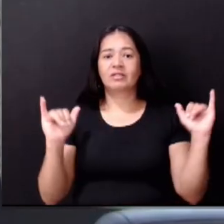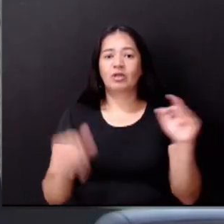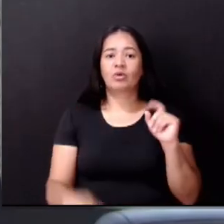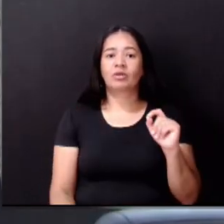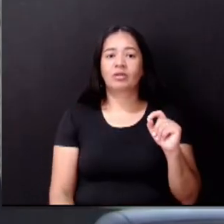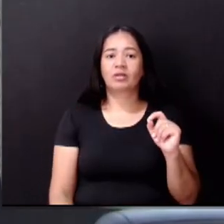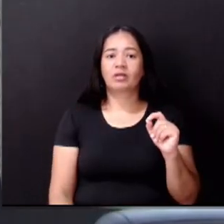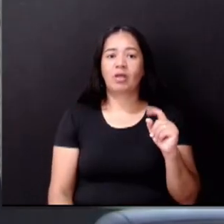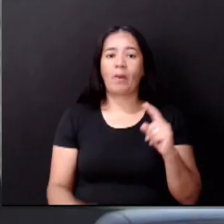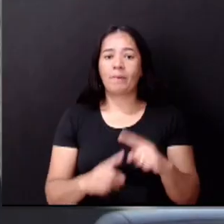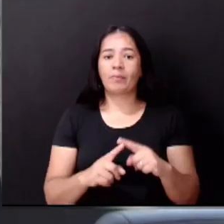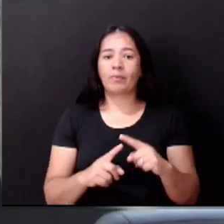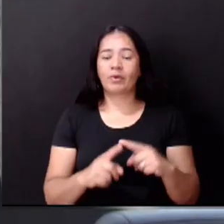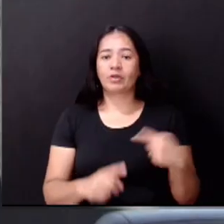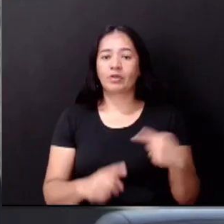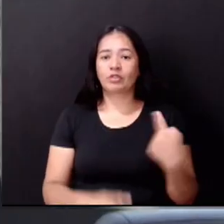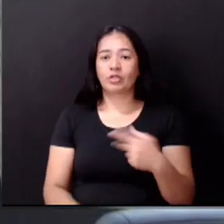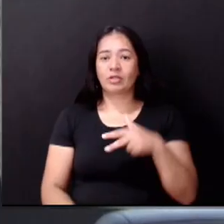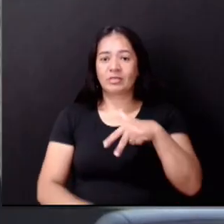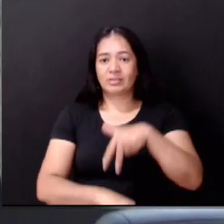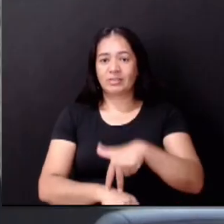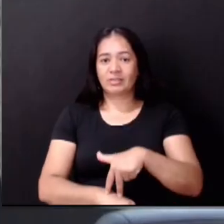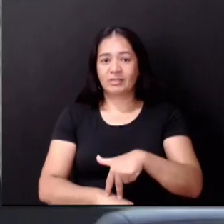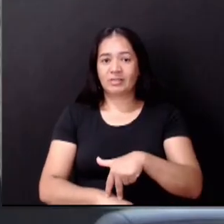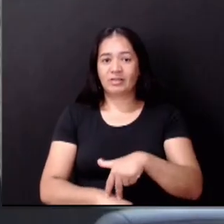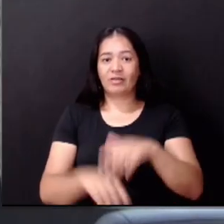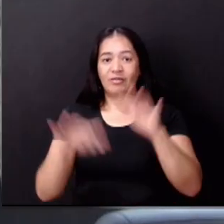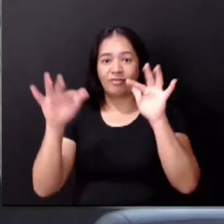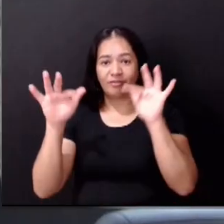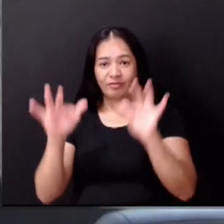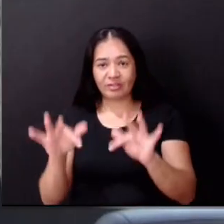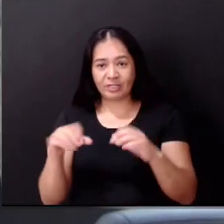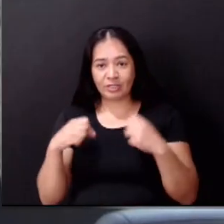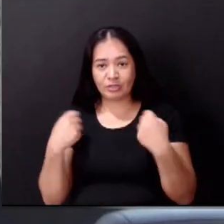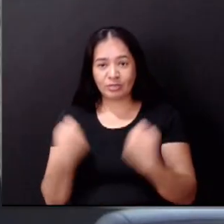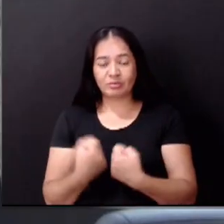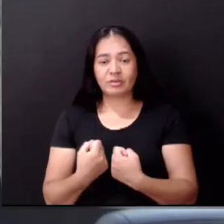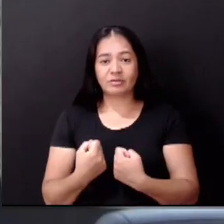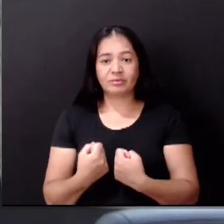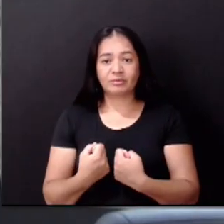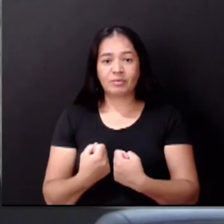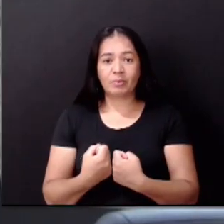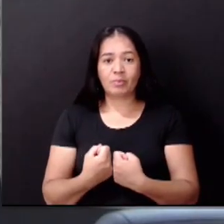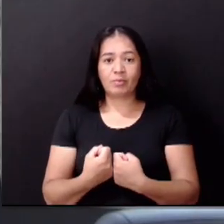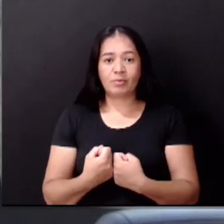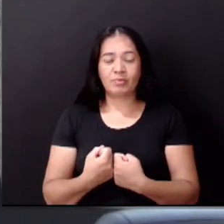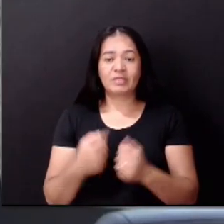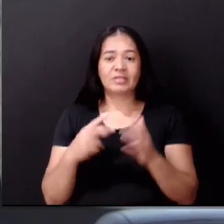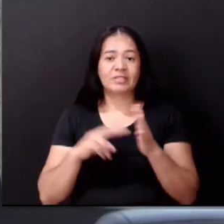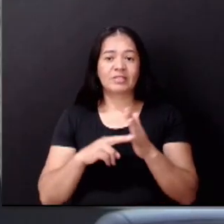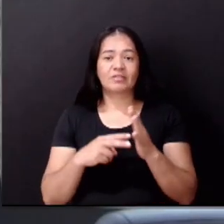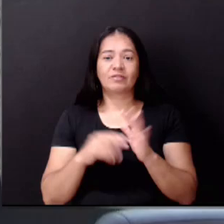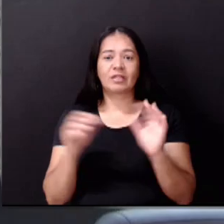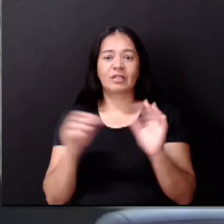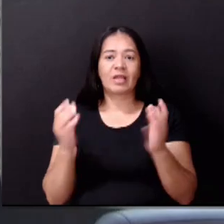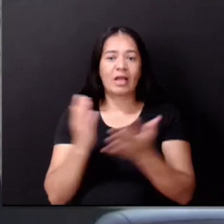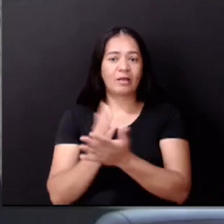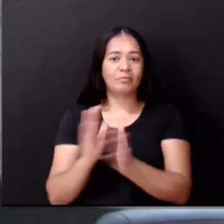aqui encerrando esse seminário que isso significa um ponto final. Que possamos,